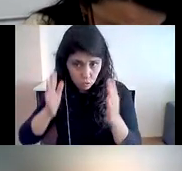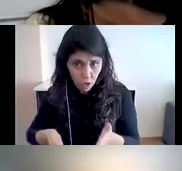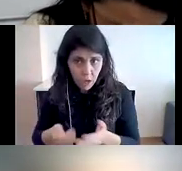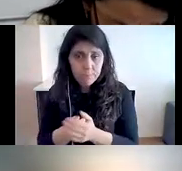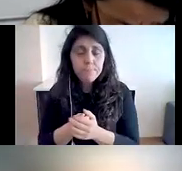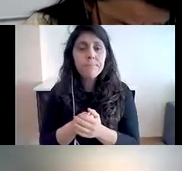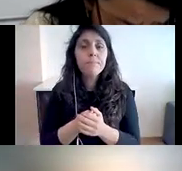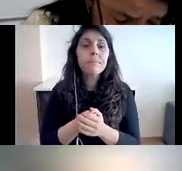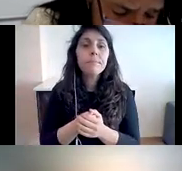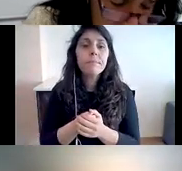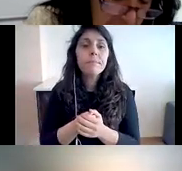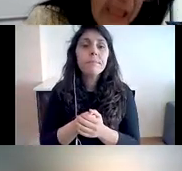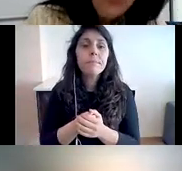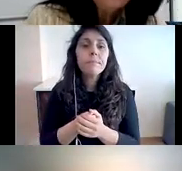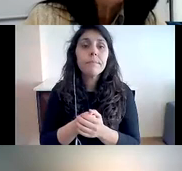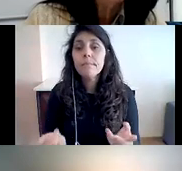os colegas que me antecederam,